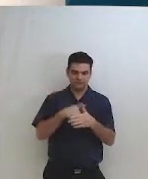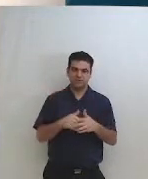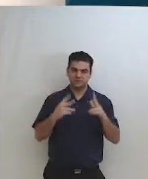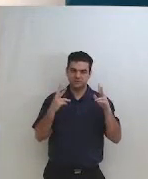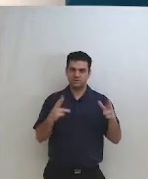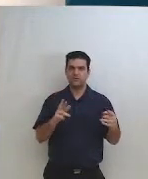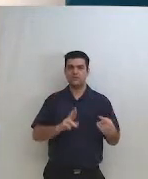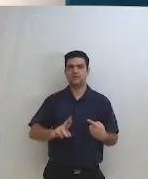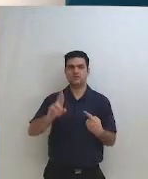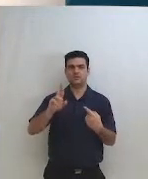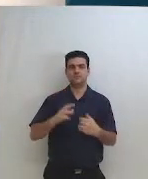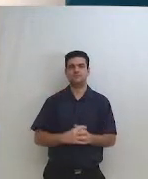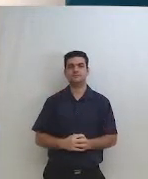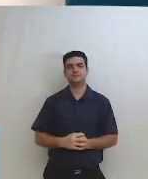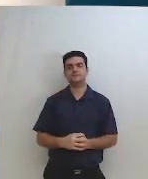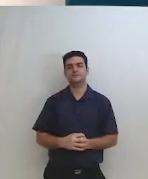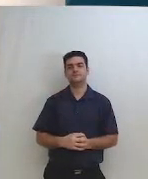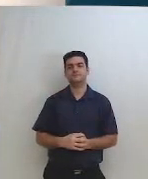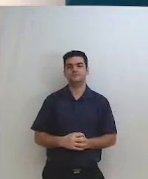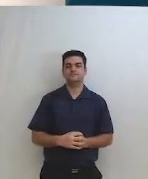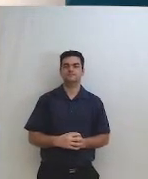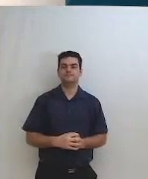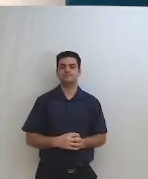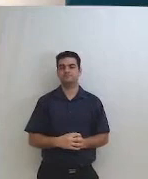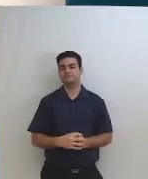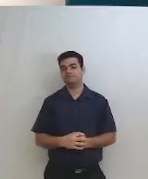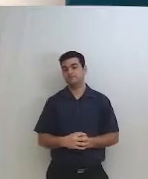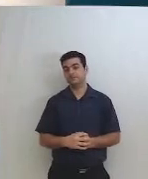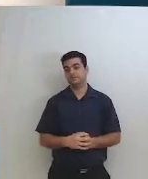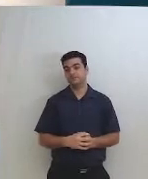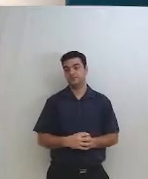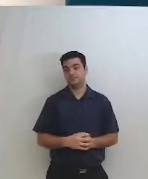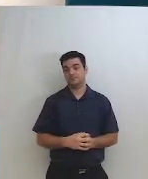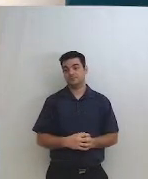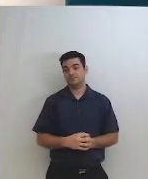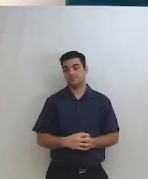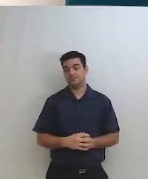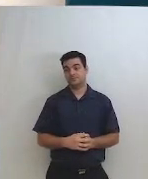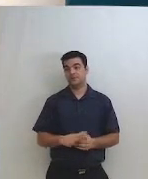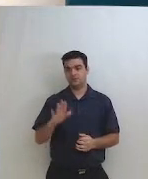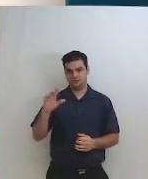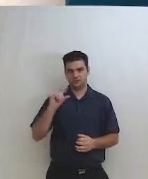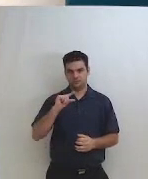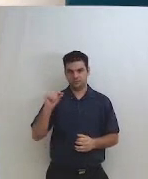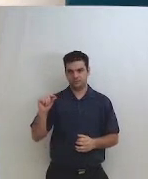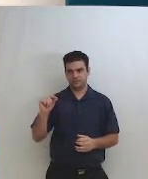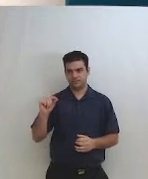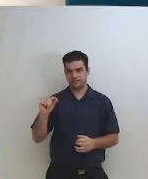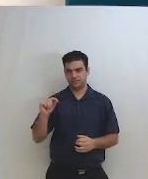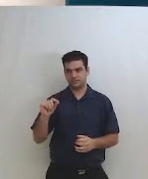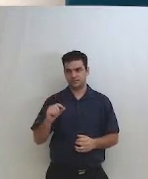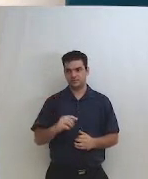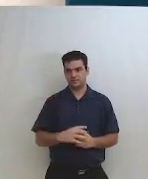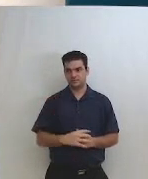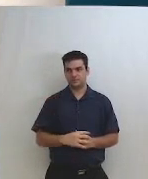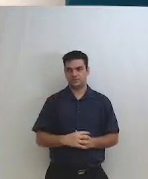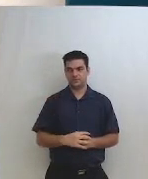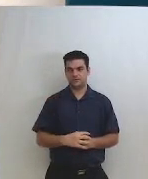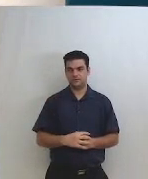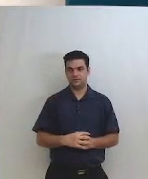relator. Senhor presidente, eu peço a Vossa Excelência licença para me ausentar. Obrigado. Pois